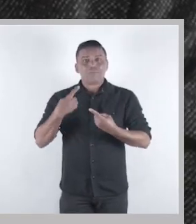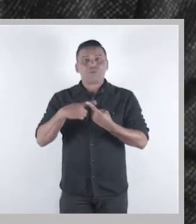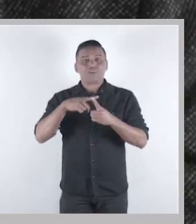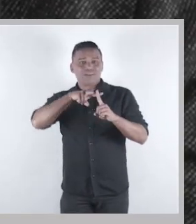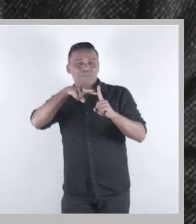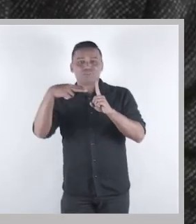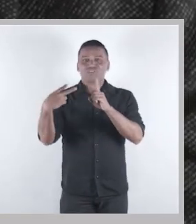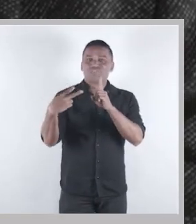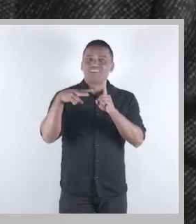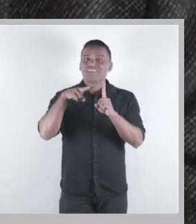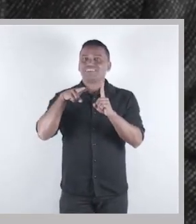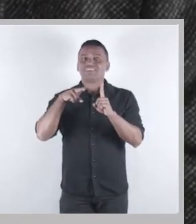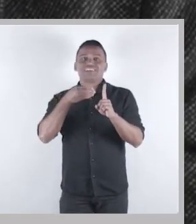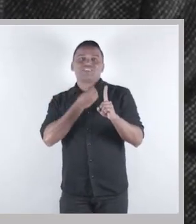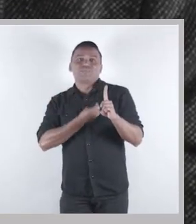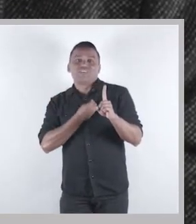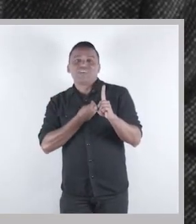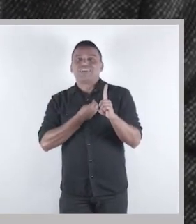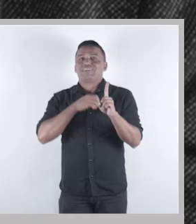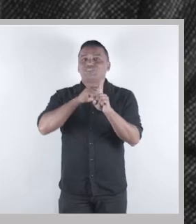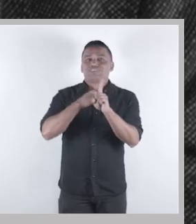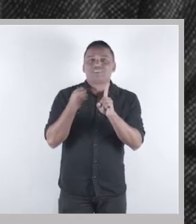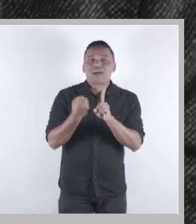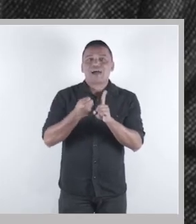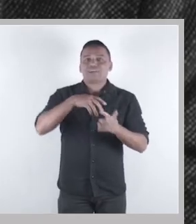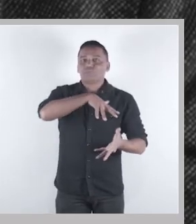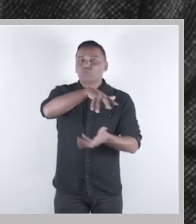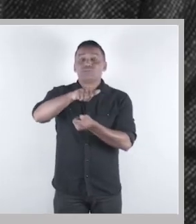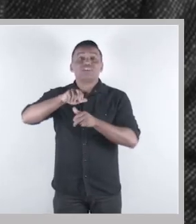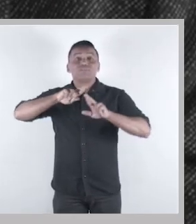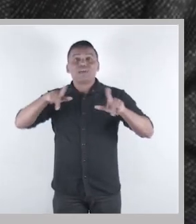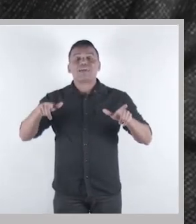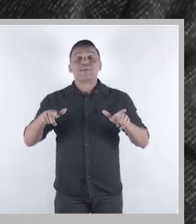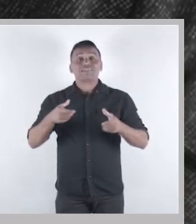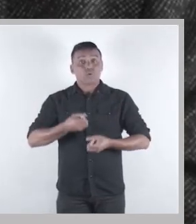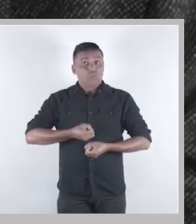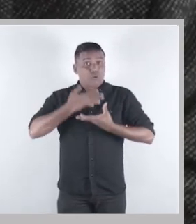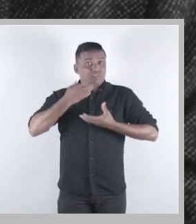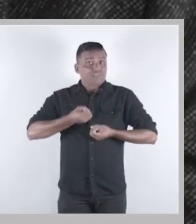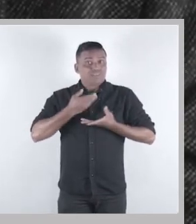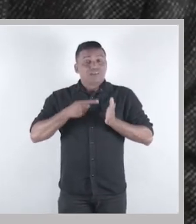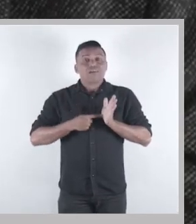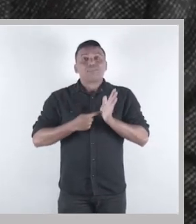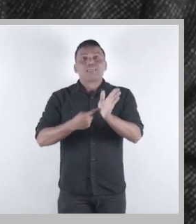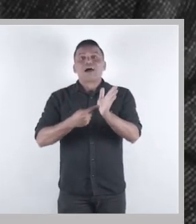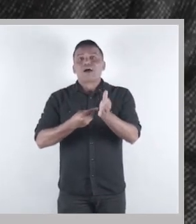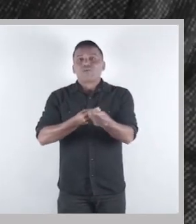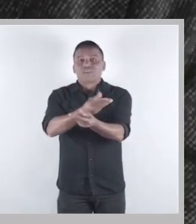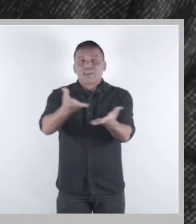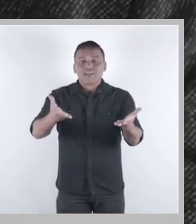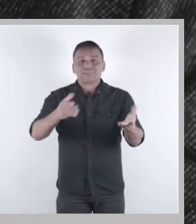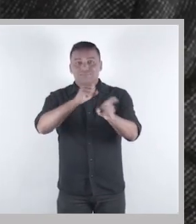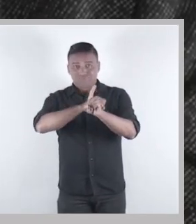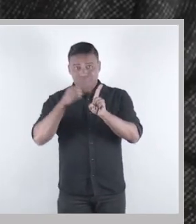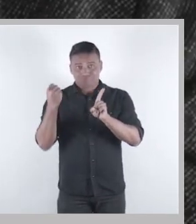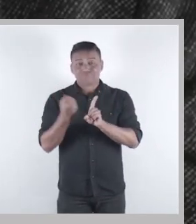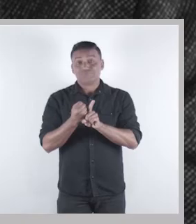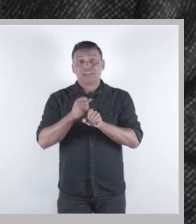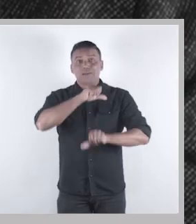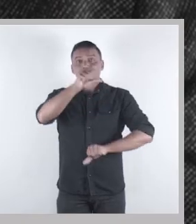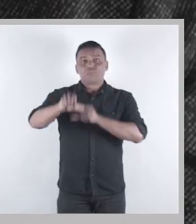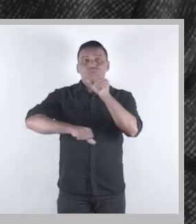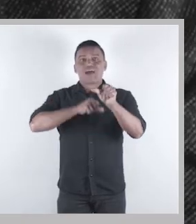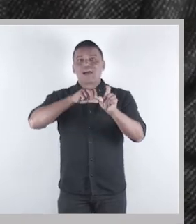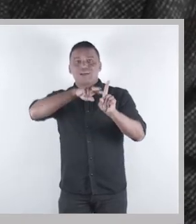é um dos legados que ela deixa para gente é é mudar nossa visão de mundo né então aqui é uma frase do Mohamed